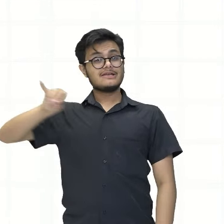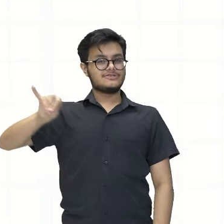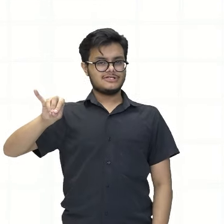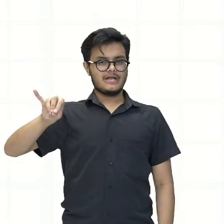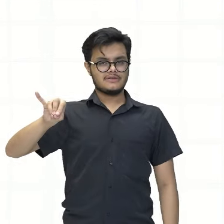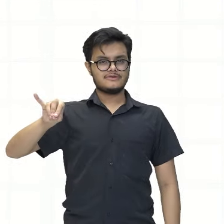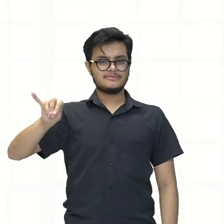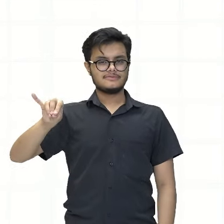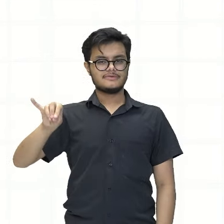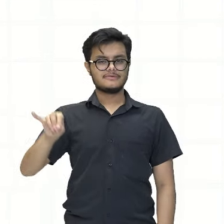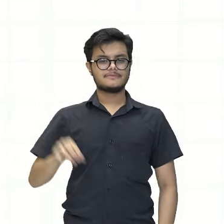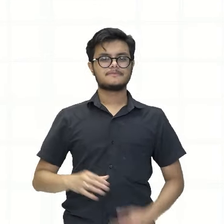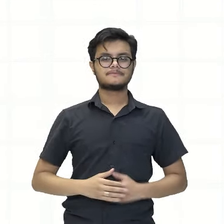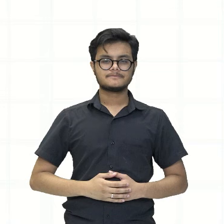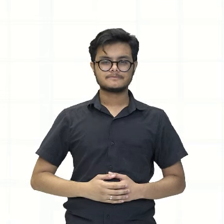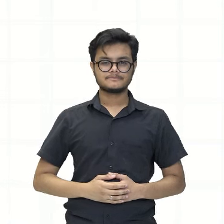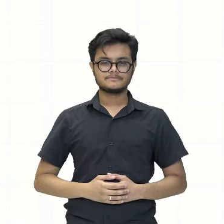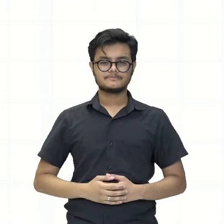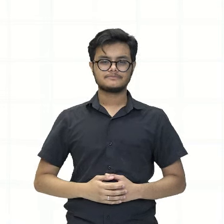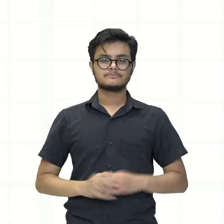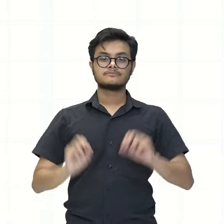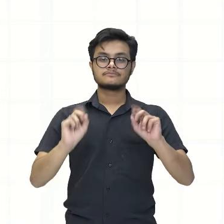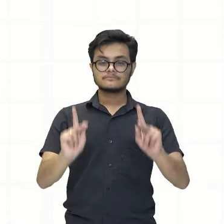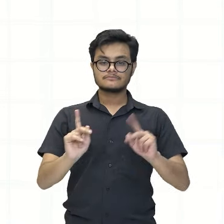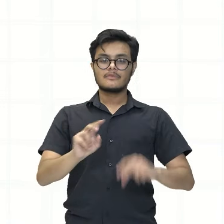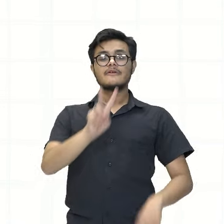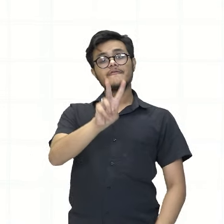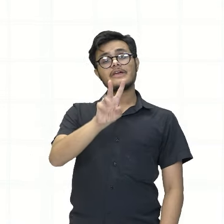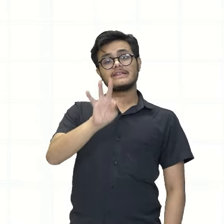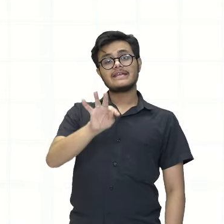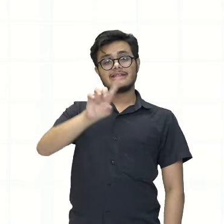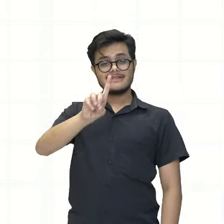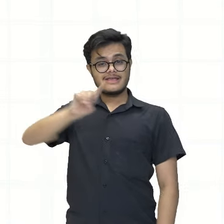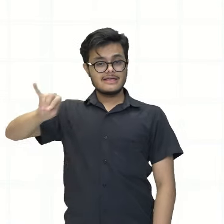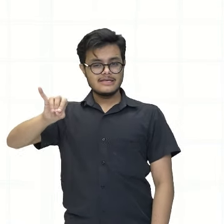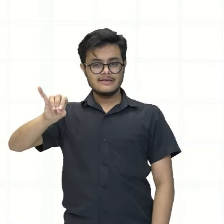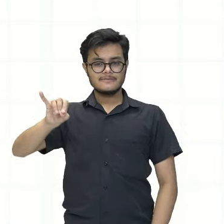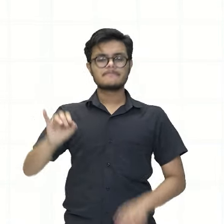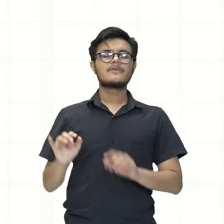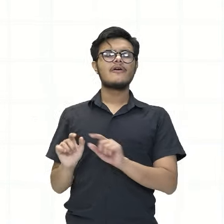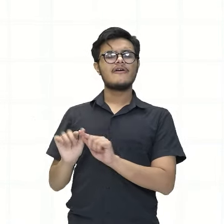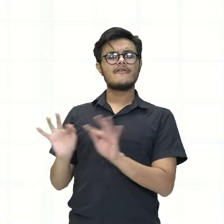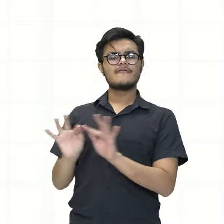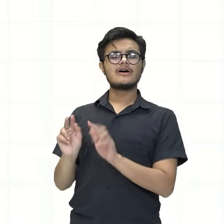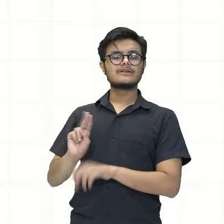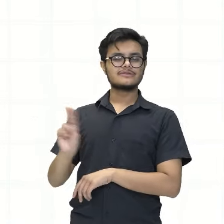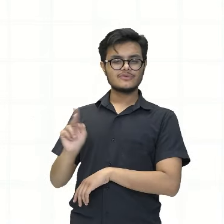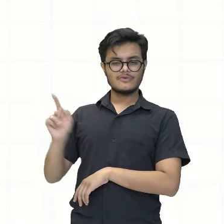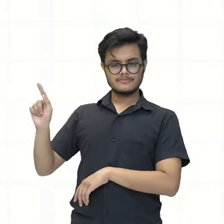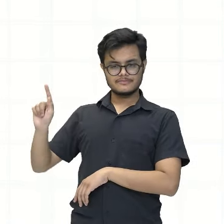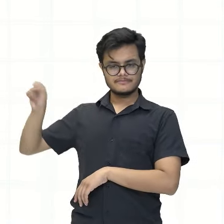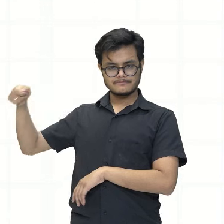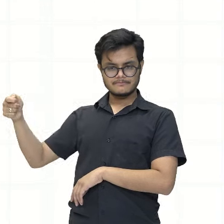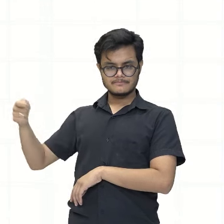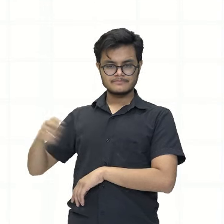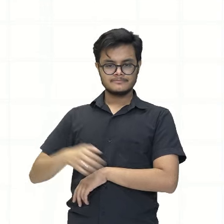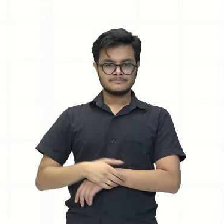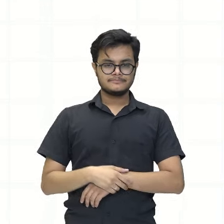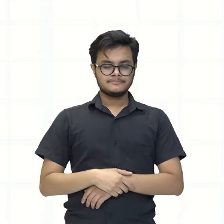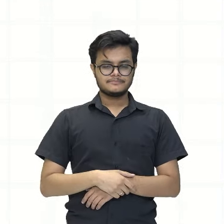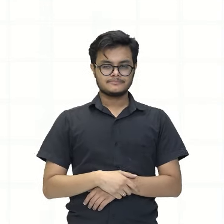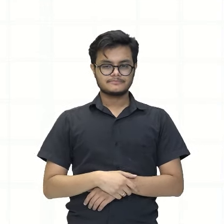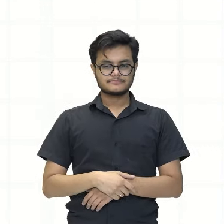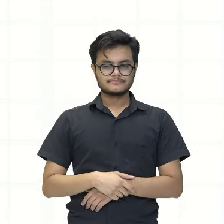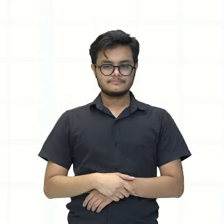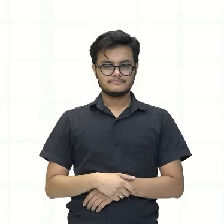e indireto é o vtdi olha a sigla aí vtdi